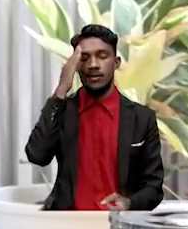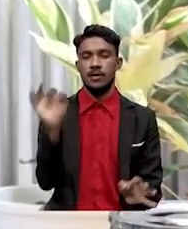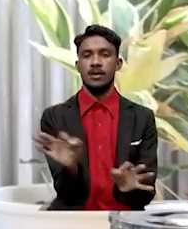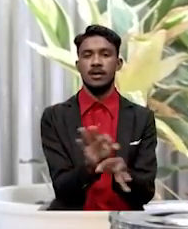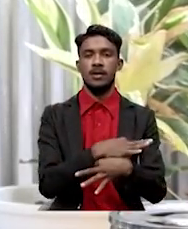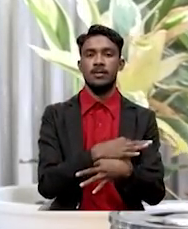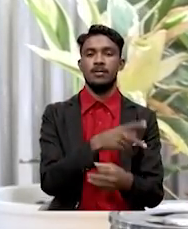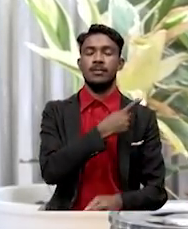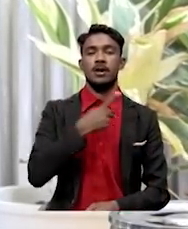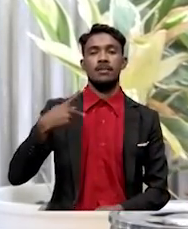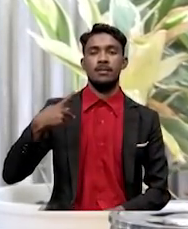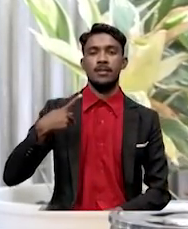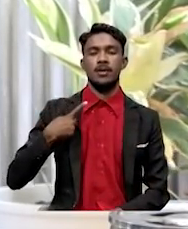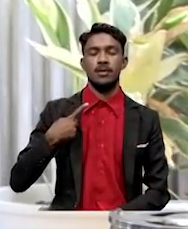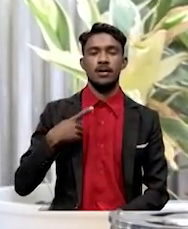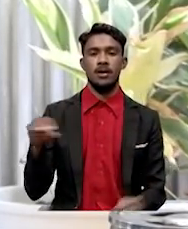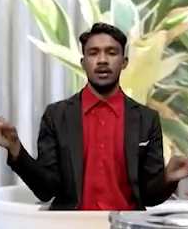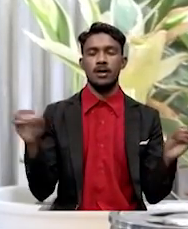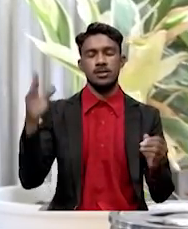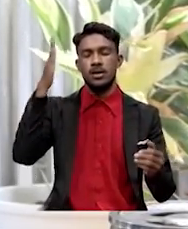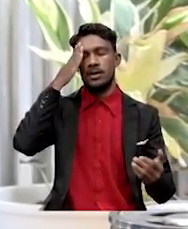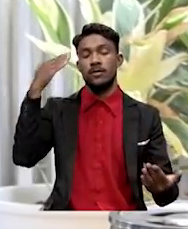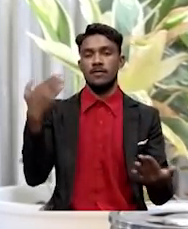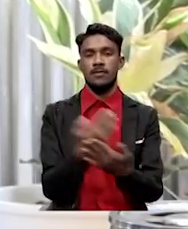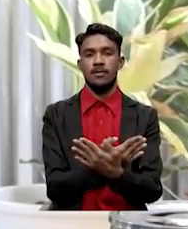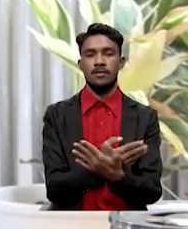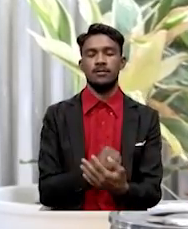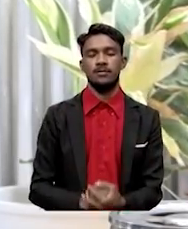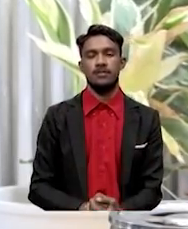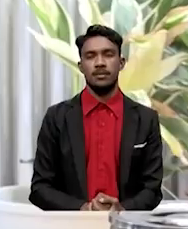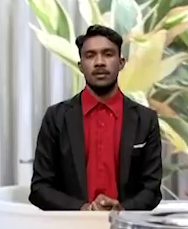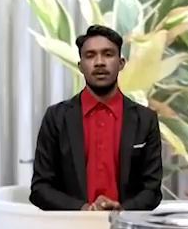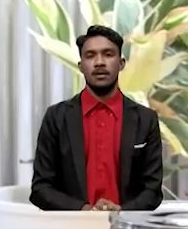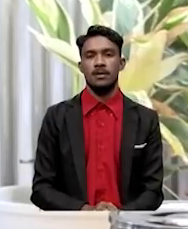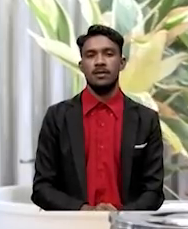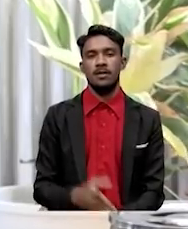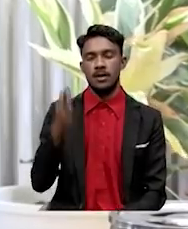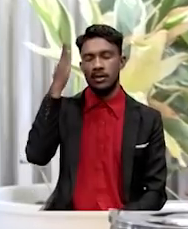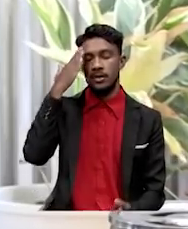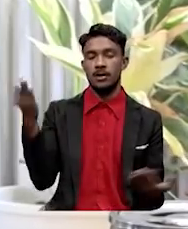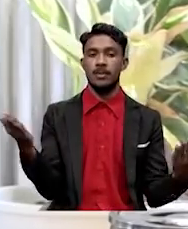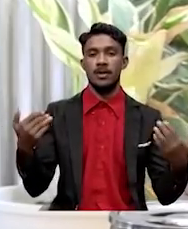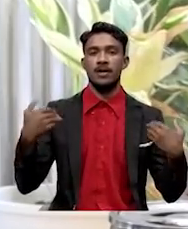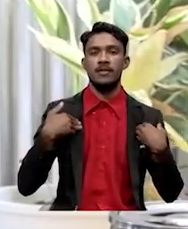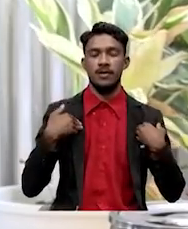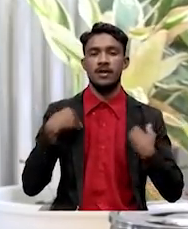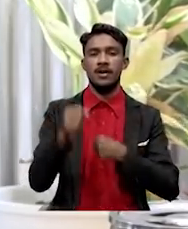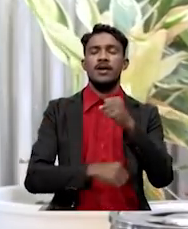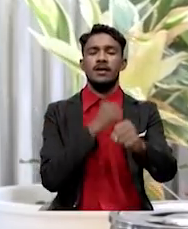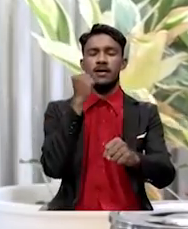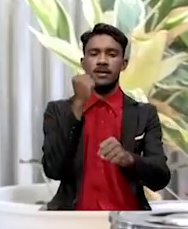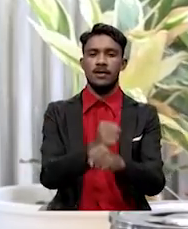né. Né, la os ideia fun. Ideia ne be evoluiona desde Tina